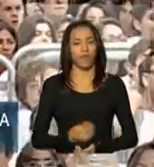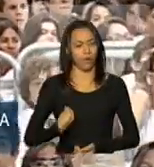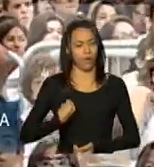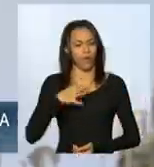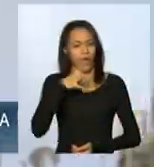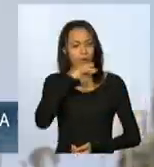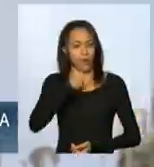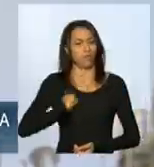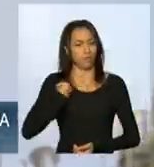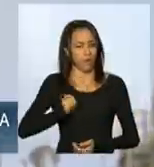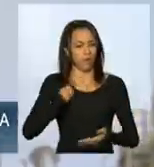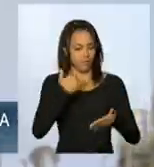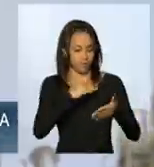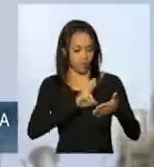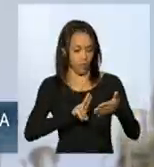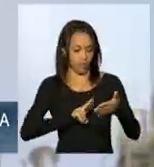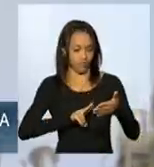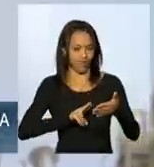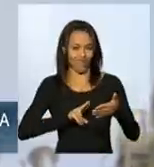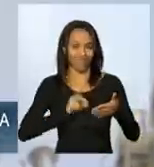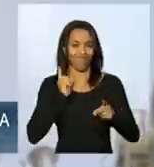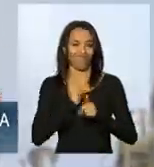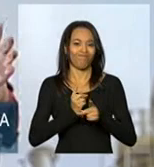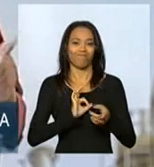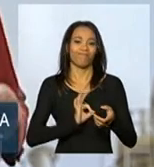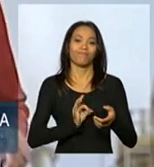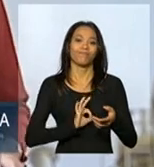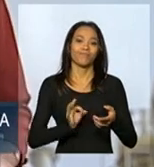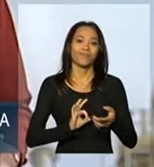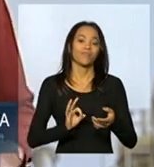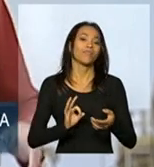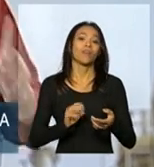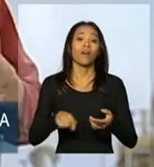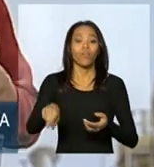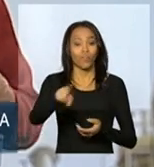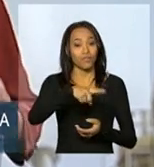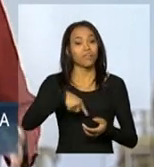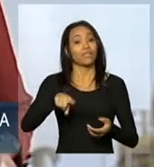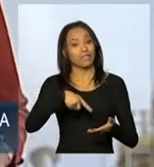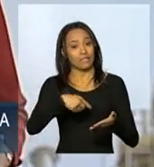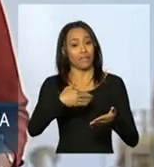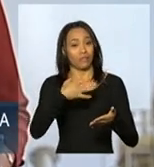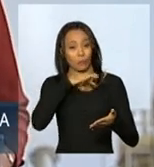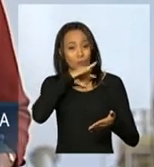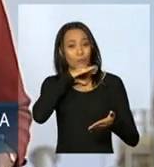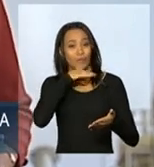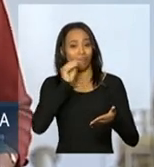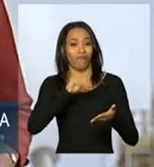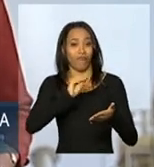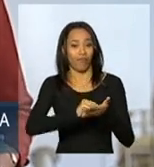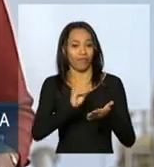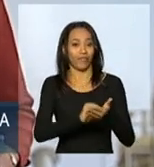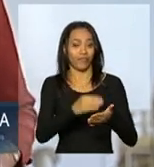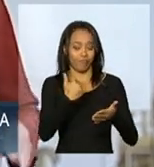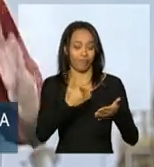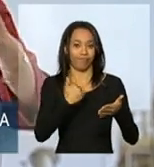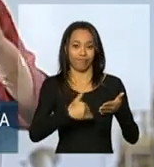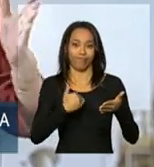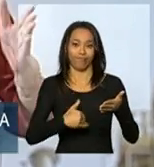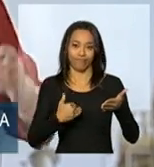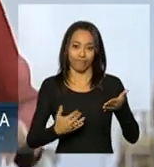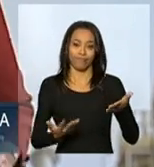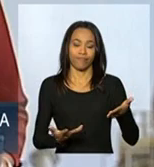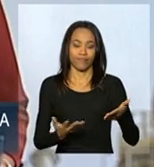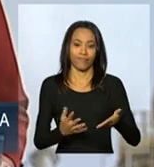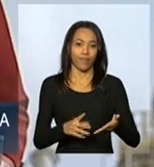lista. Não estava. A minha lista, vocês veem que estava muito ruim, né? Você vê que